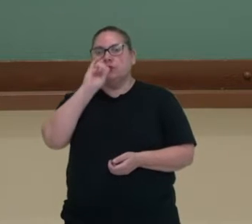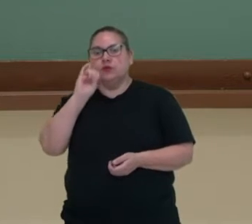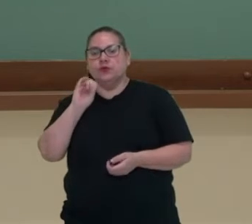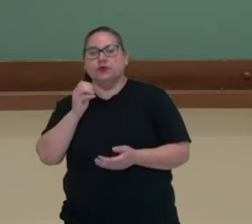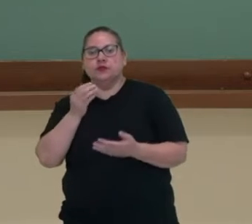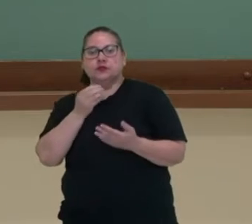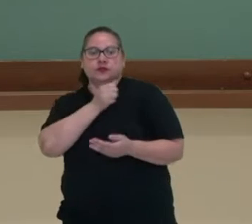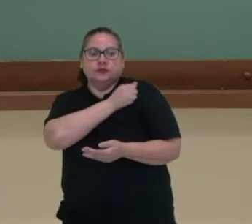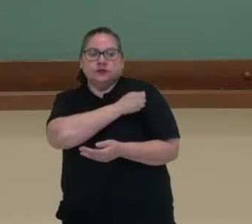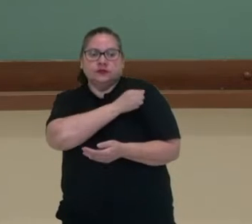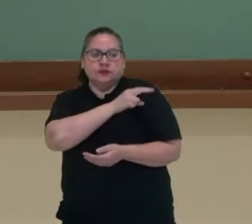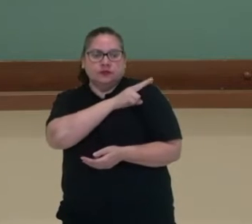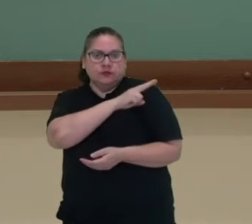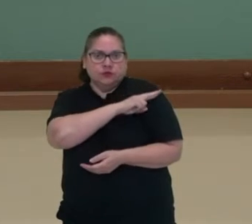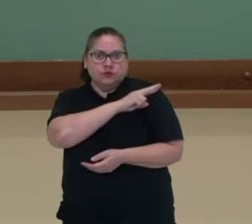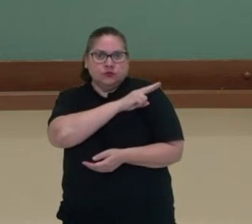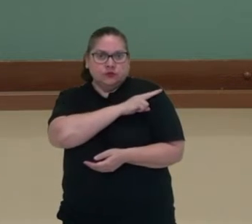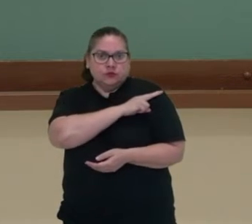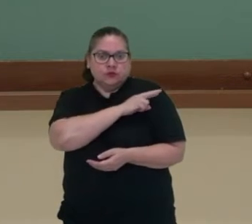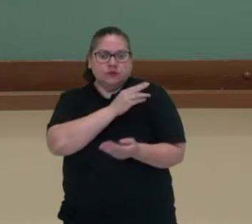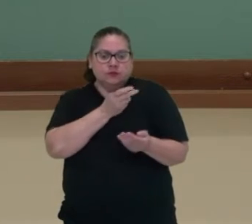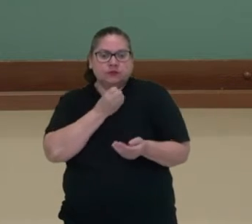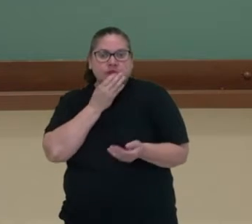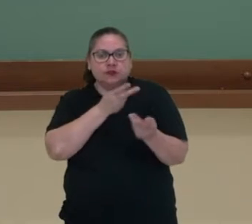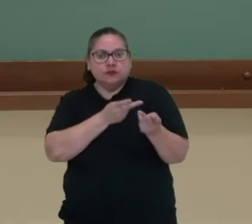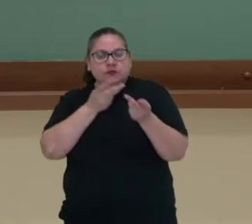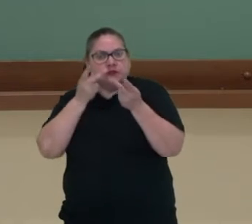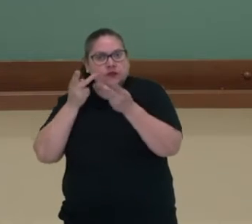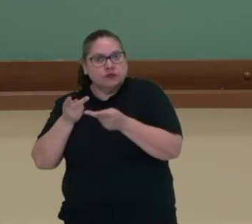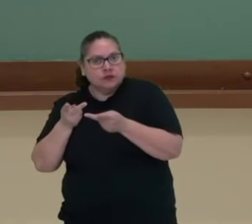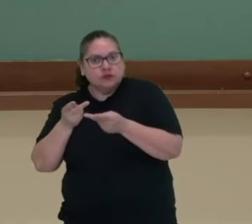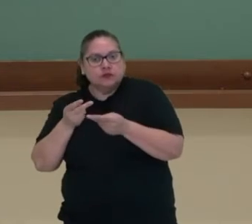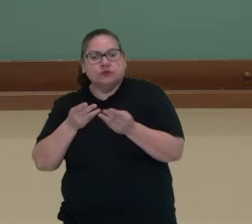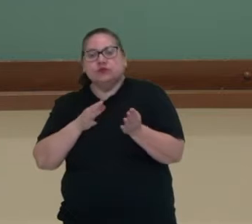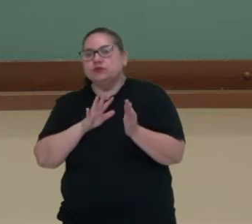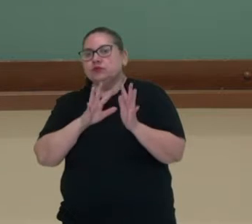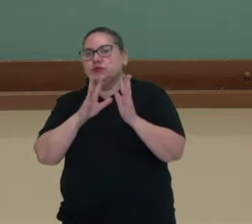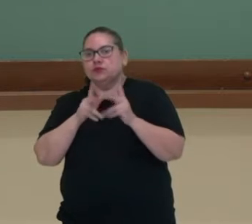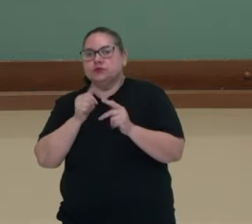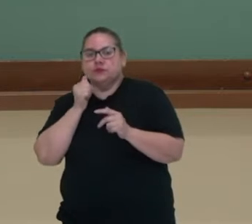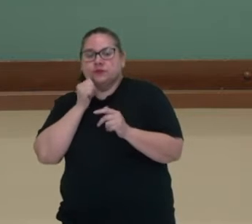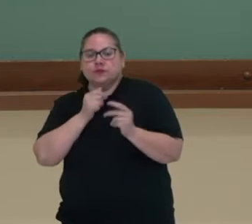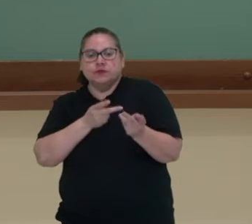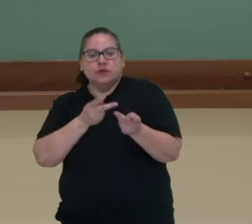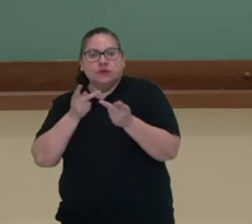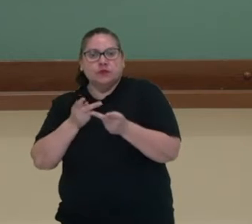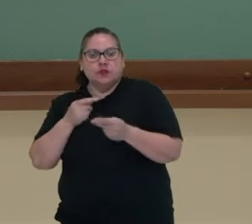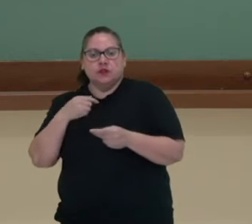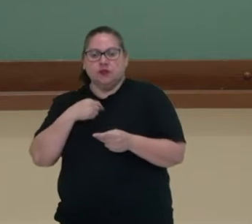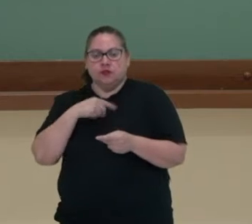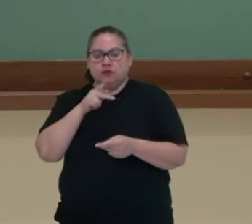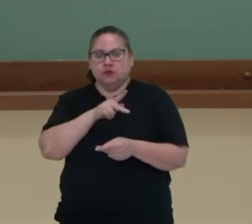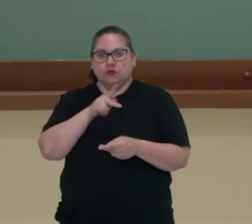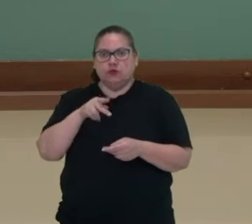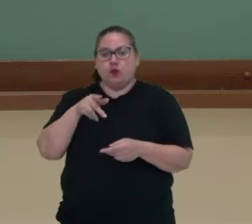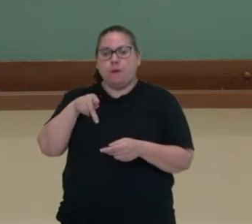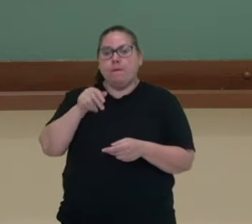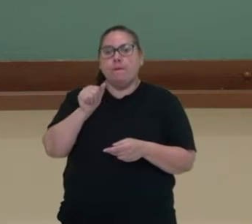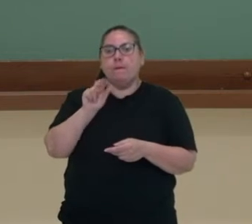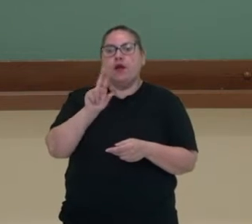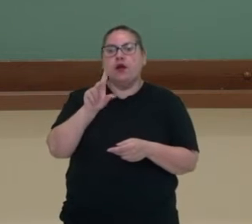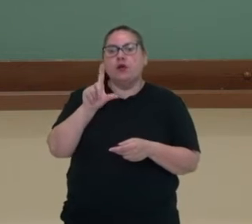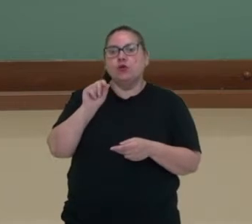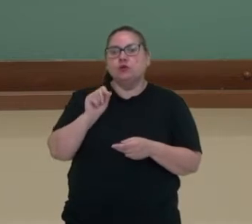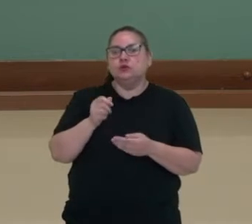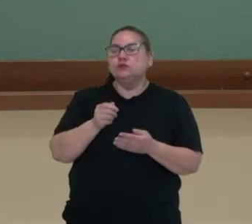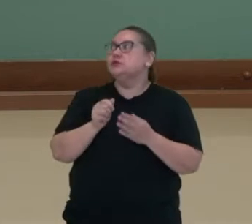Olá, estudantes da segunda série, sejam todos bem-vindos, sejam todas bem-vindas. Eu, professor Paulo Brito, na companhia